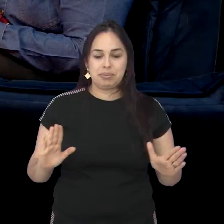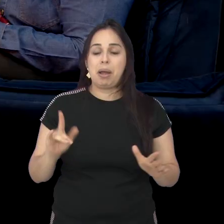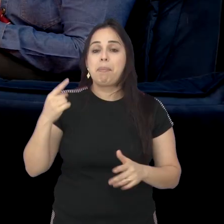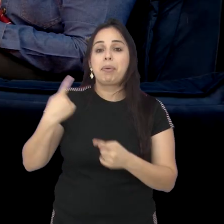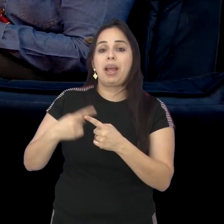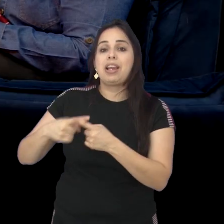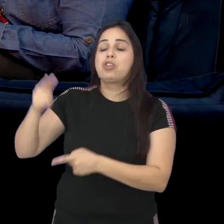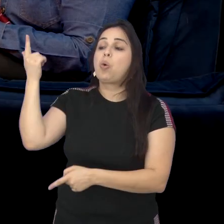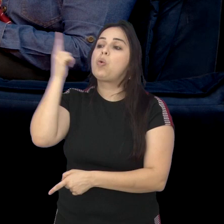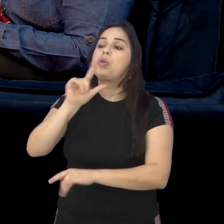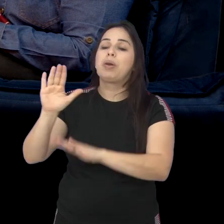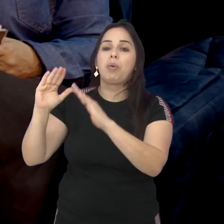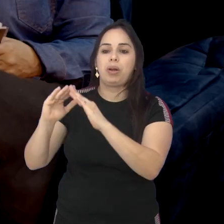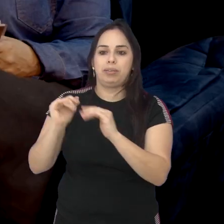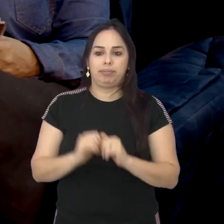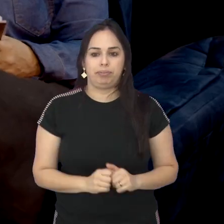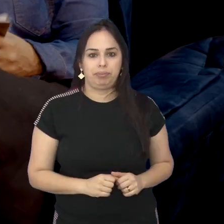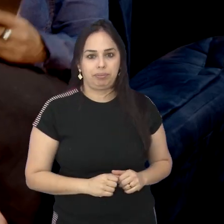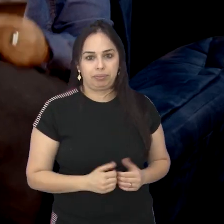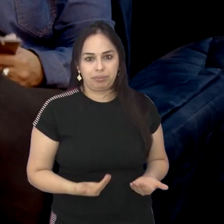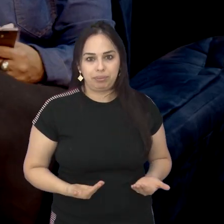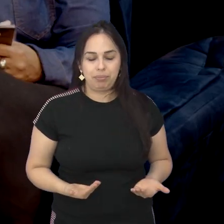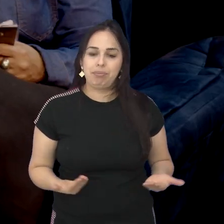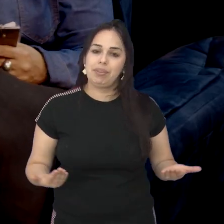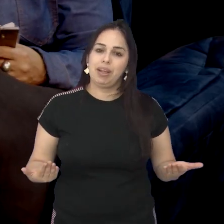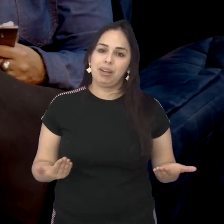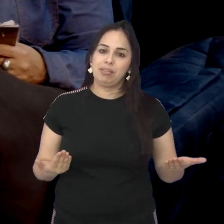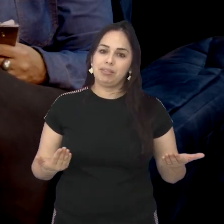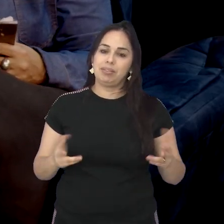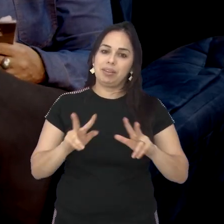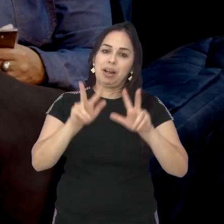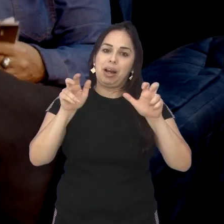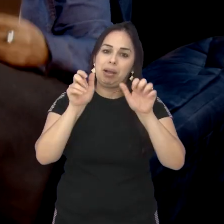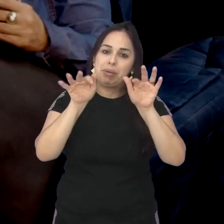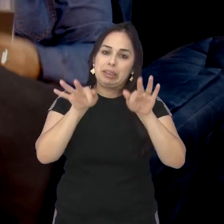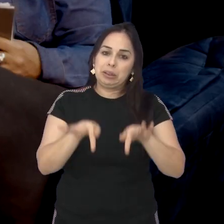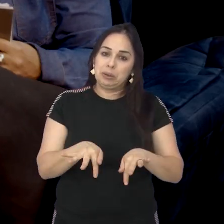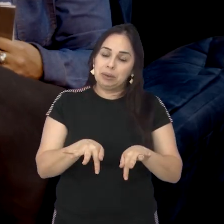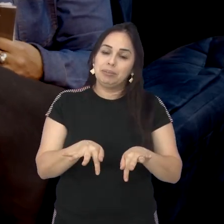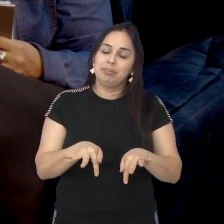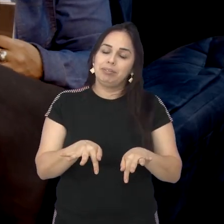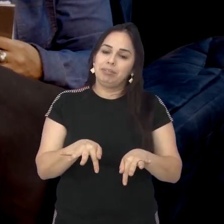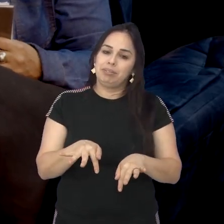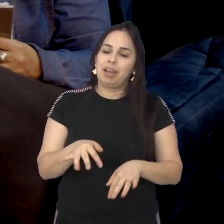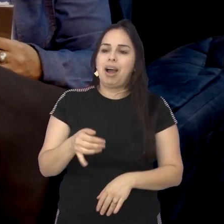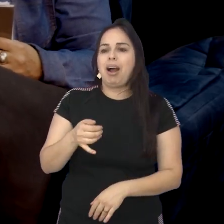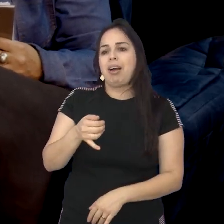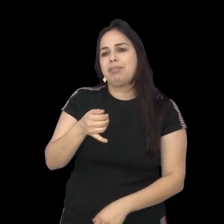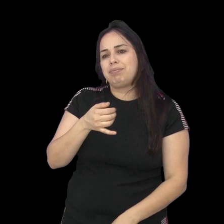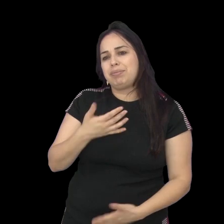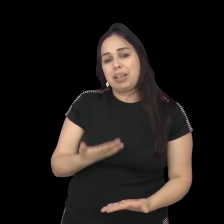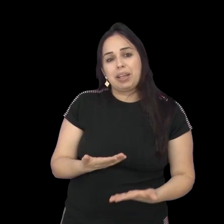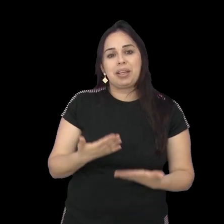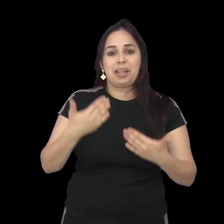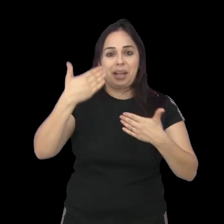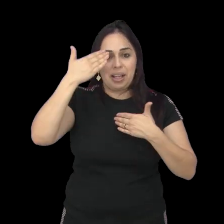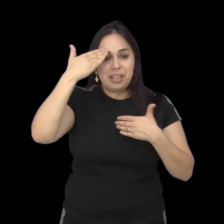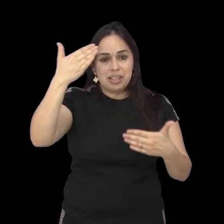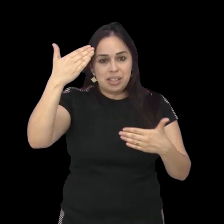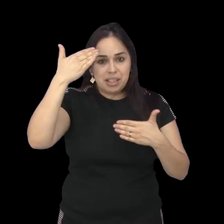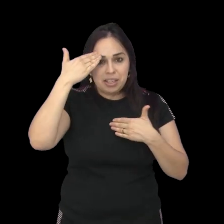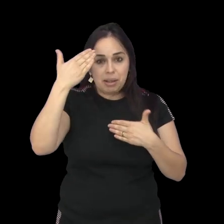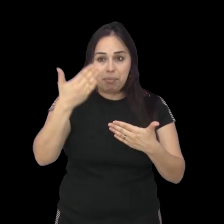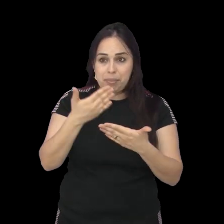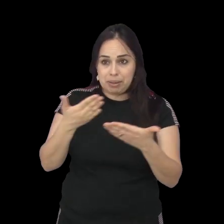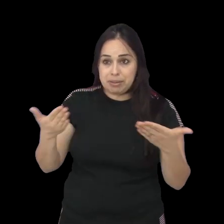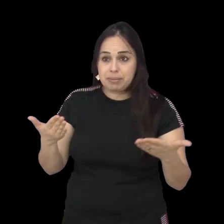né? quando eles receberam as chaves. E falando em conclusão, nós estamos chegando ao fim. Eu queria agradecer muito a